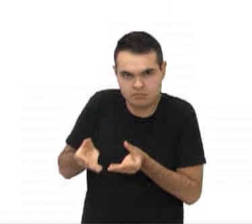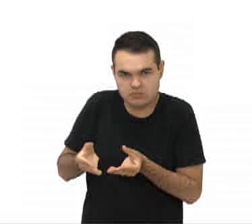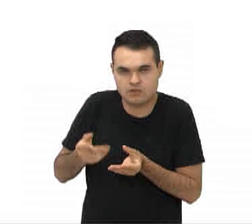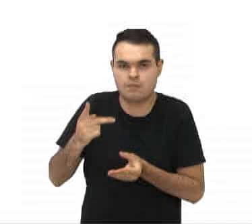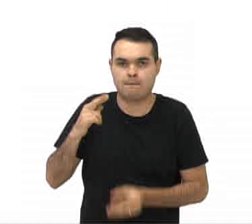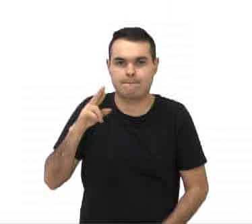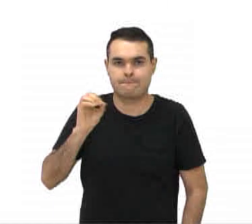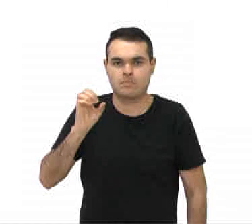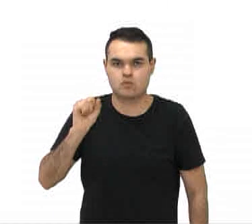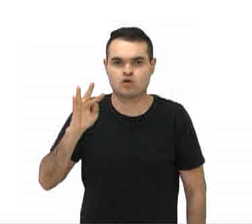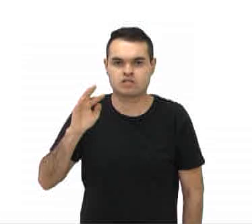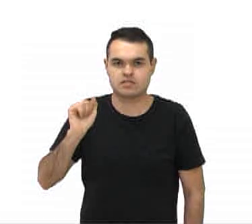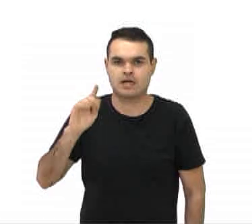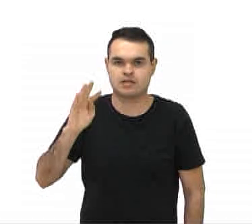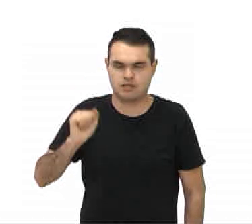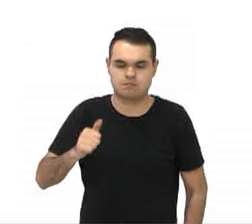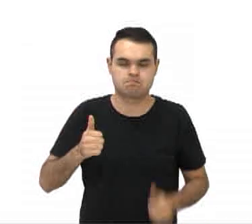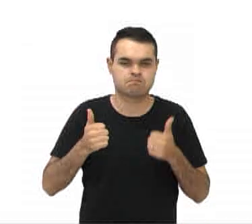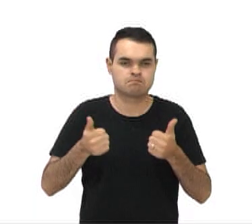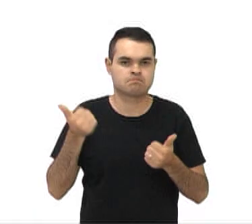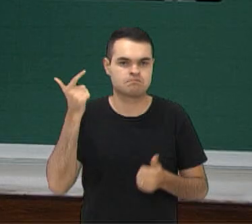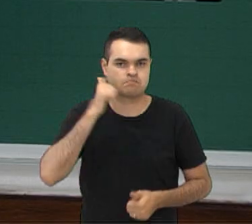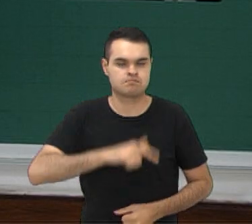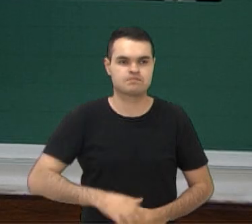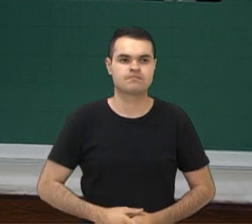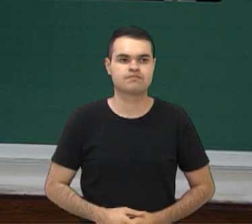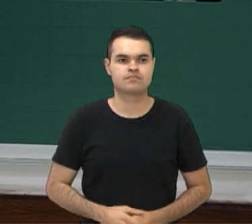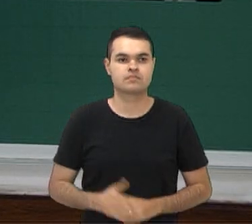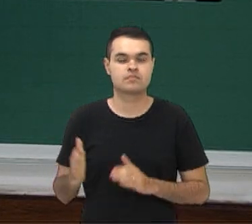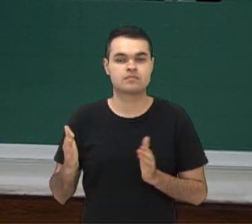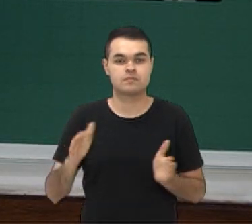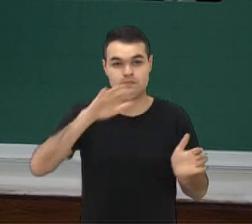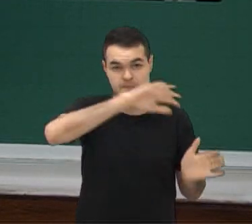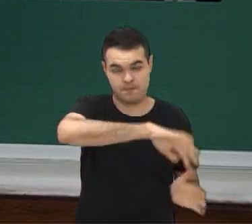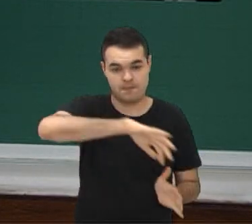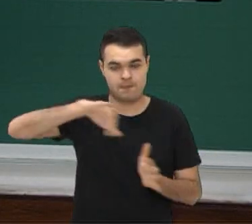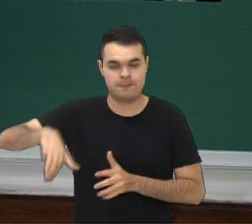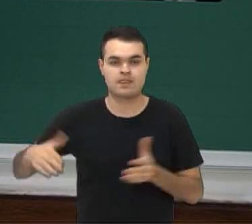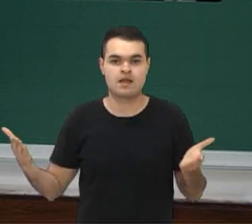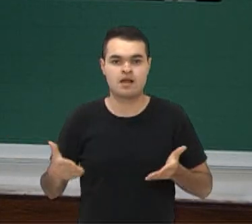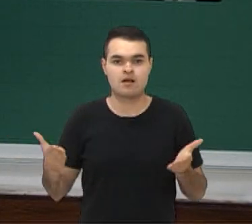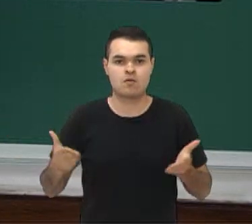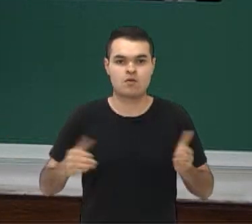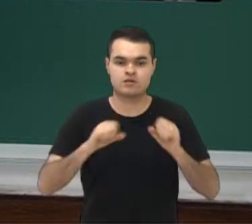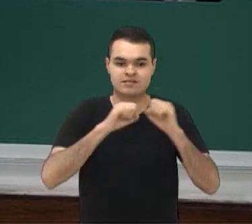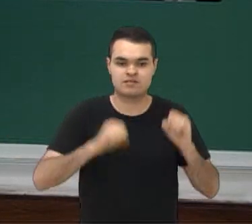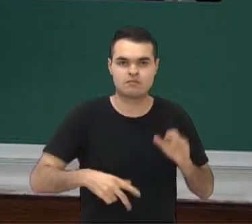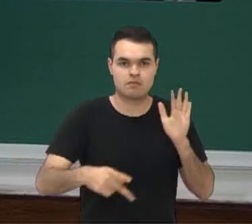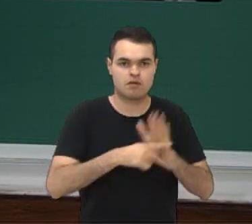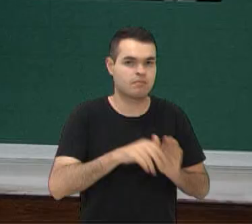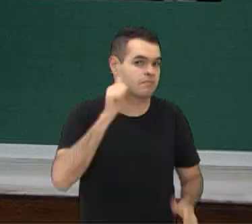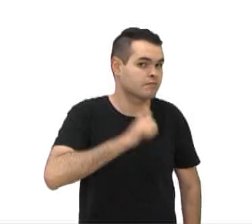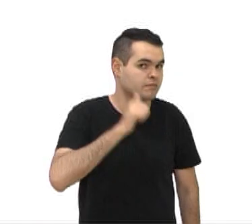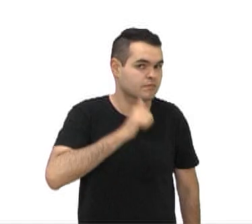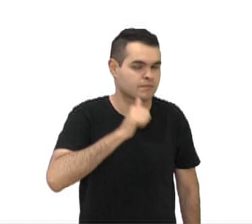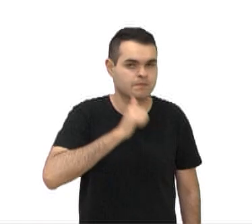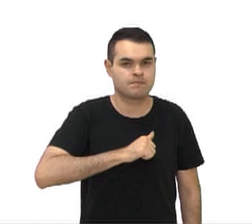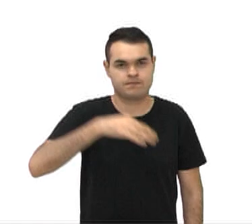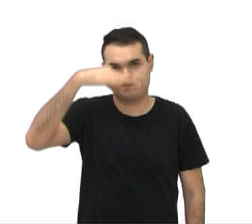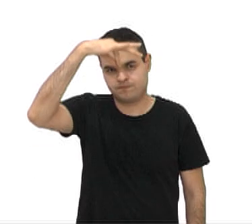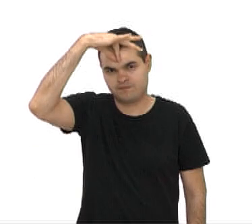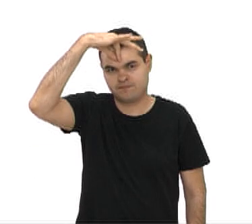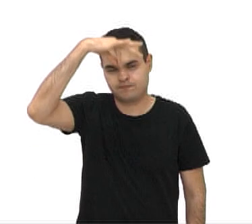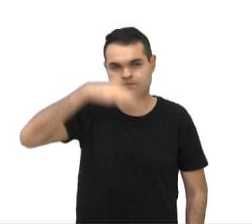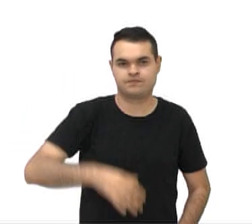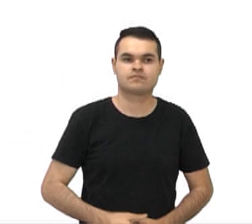bem? É o líquido prostático. Vamos falar também do sistema reprodutor feminino. Tá? Então, aqui eu vou estar mostrando